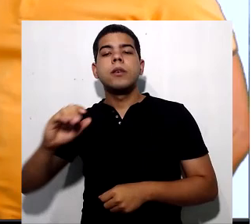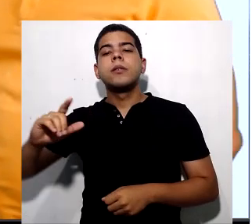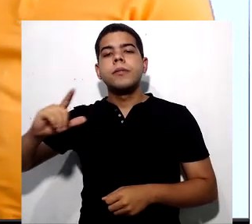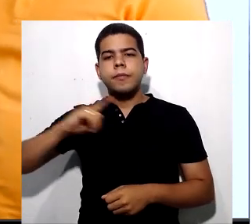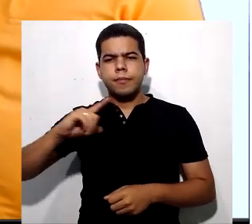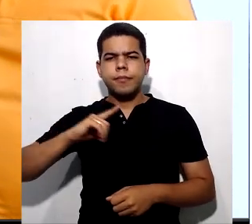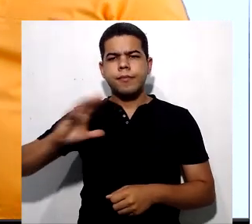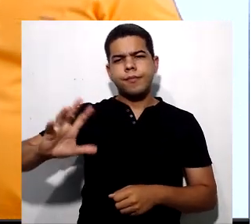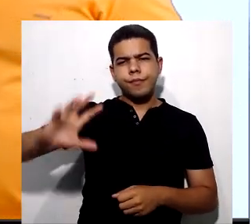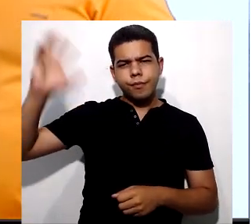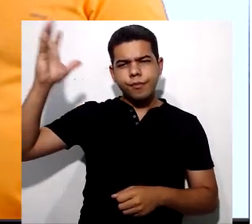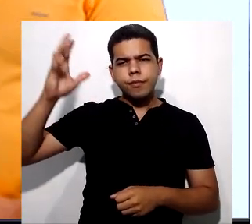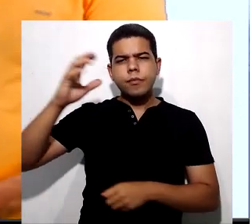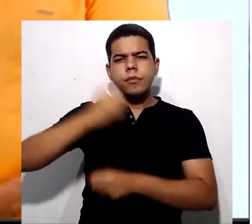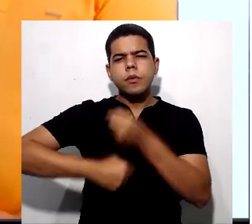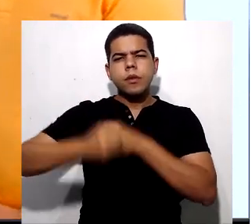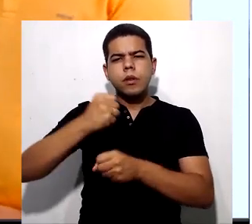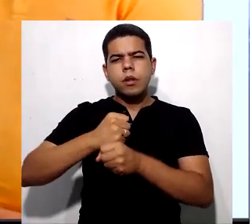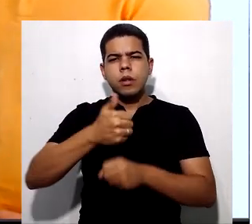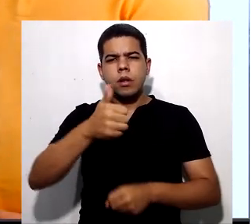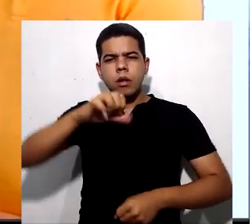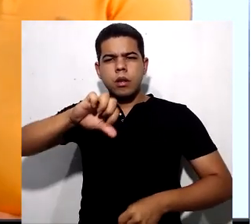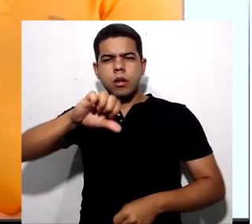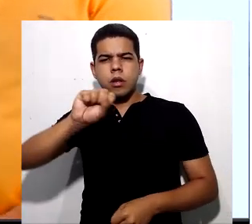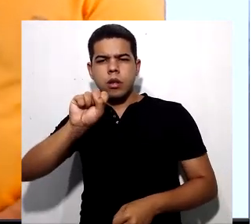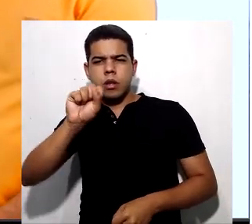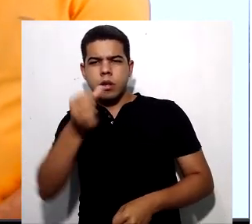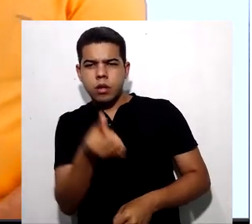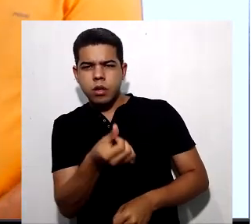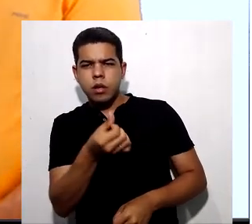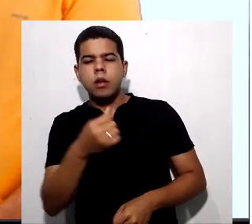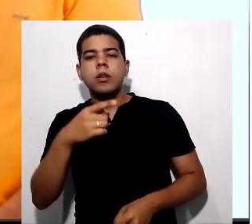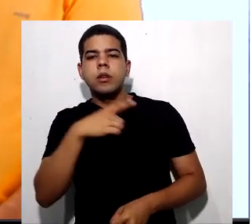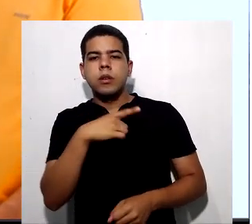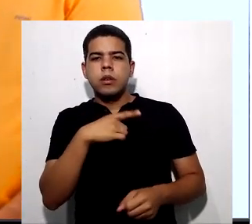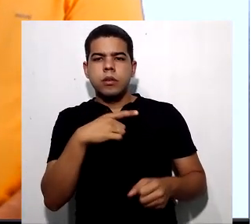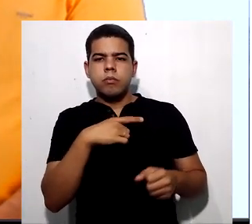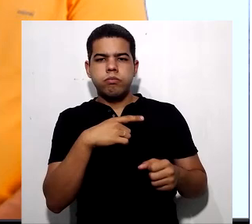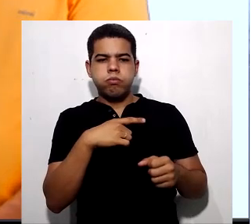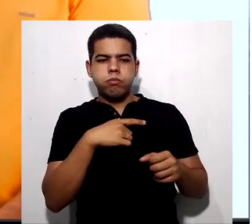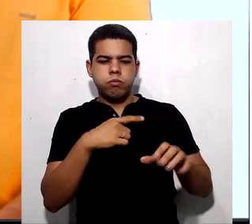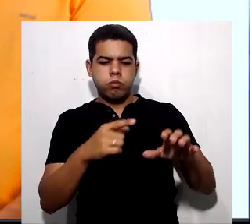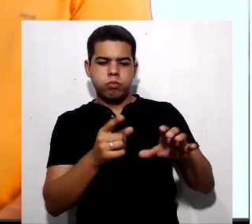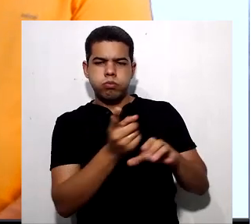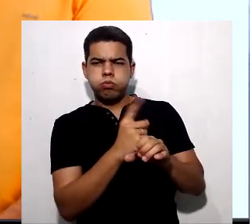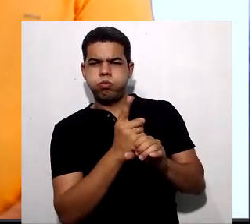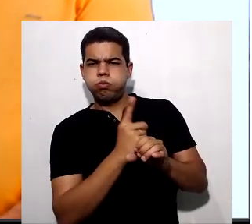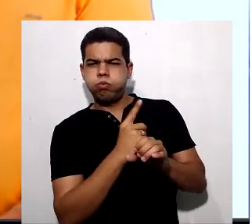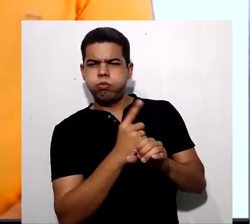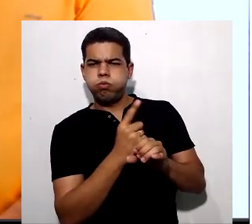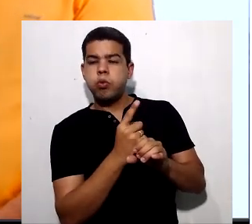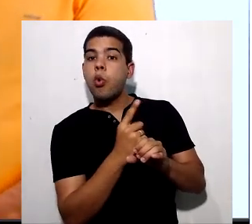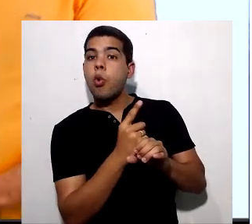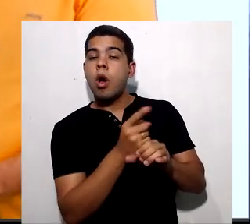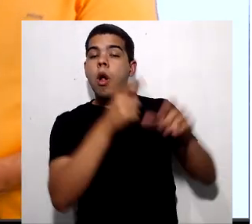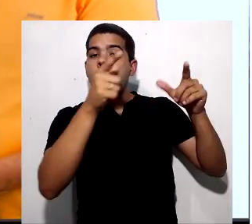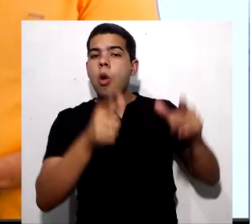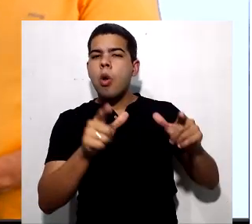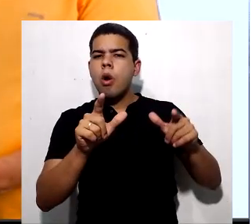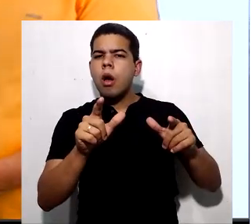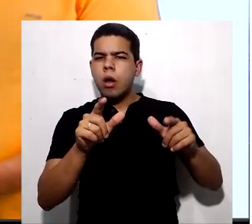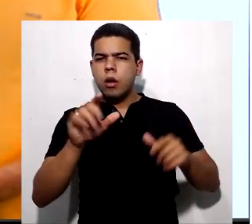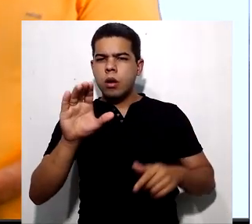terra, na Ucrânia. Em 86, houve o quarto reator da usina de Chernobyl,